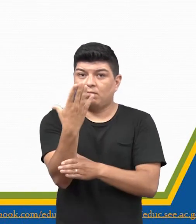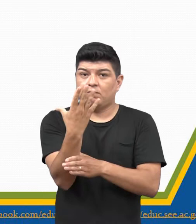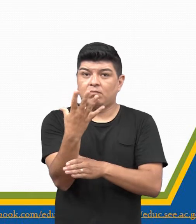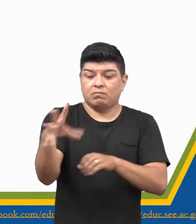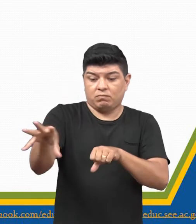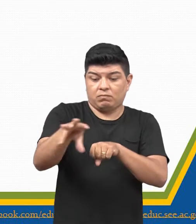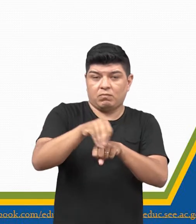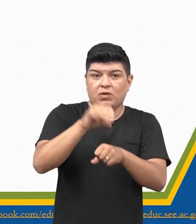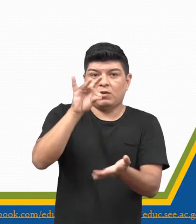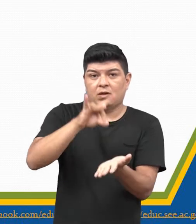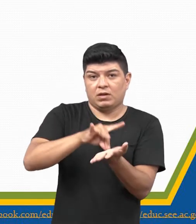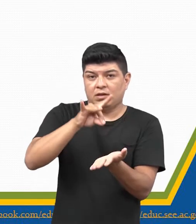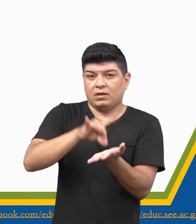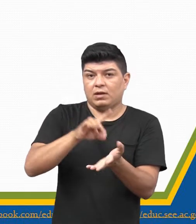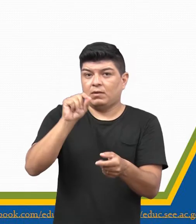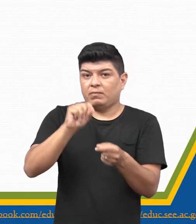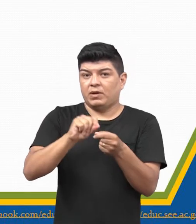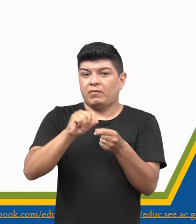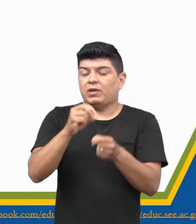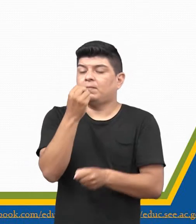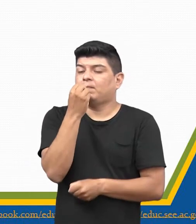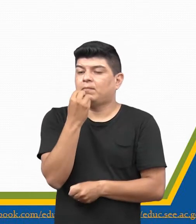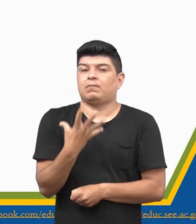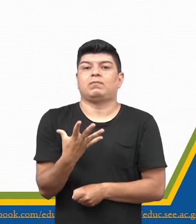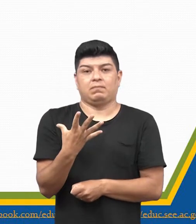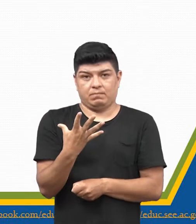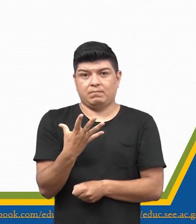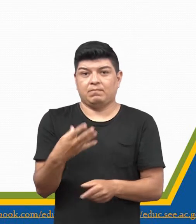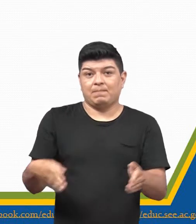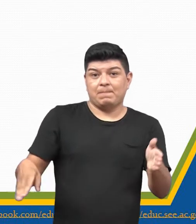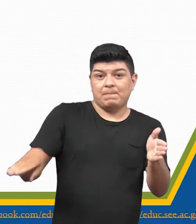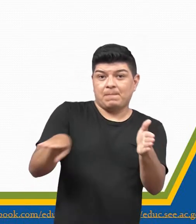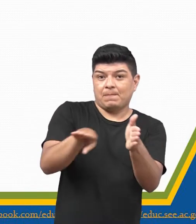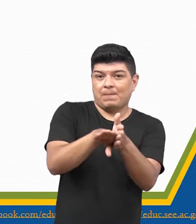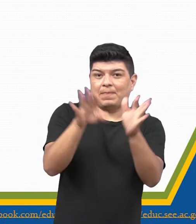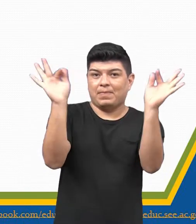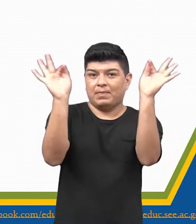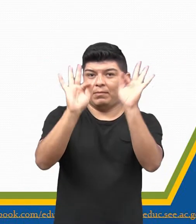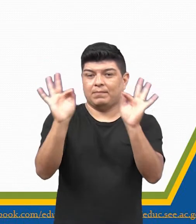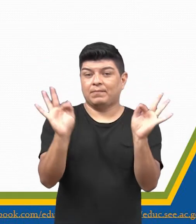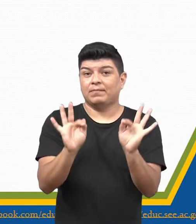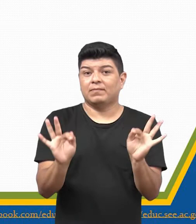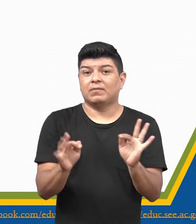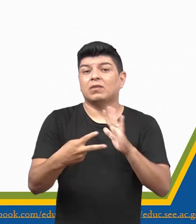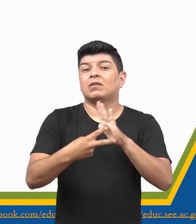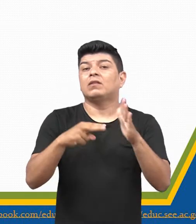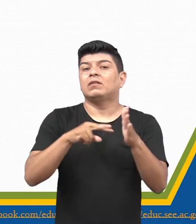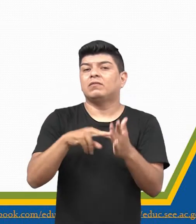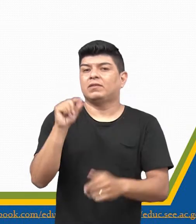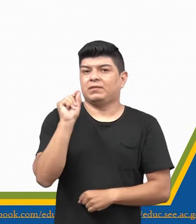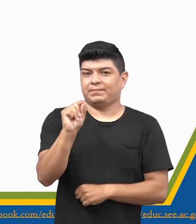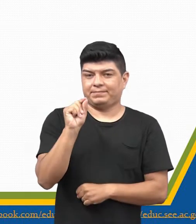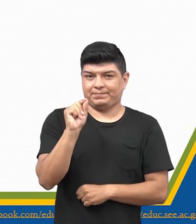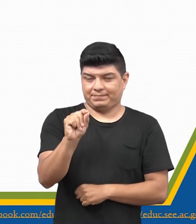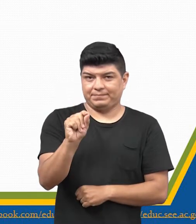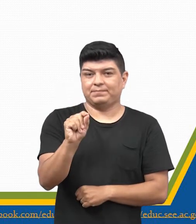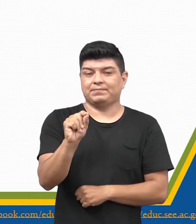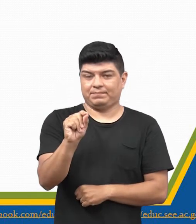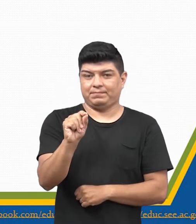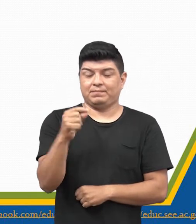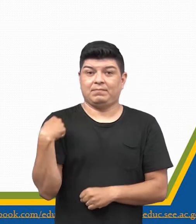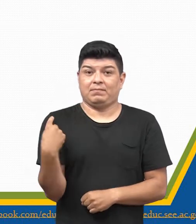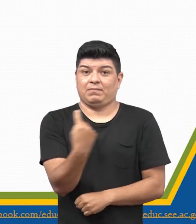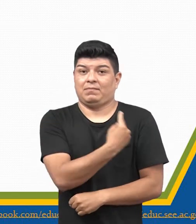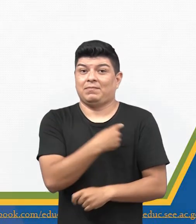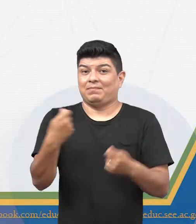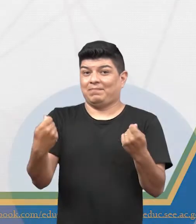das virtudes, para fazer o bem e chegar à felicidade. Então, o que significa isso? Significa que